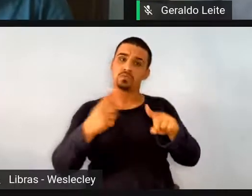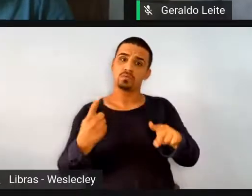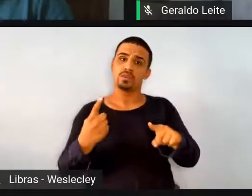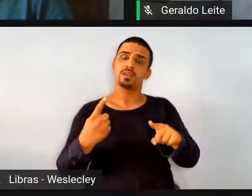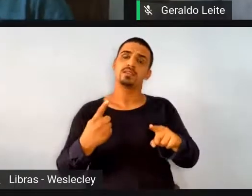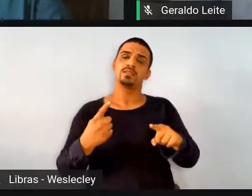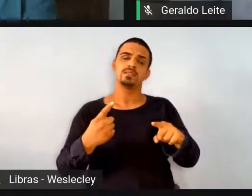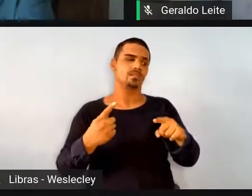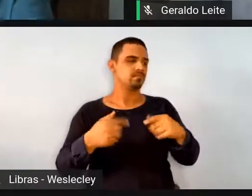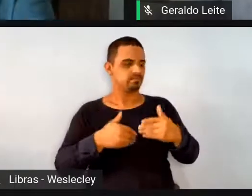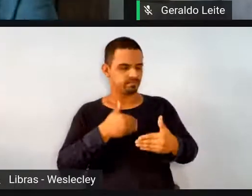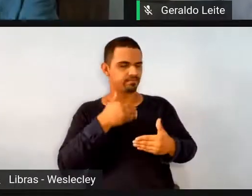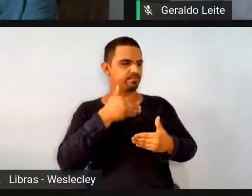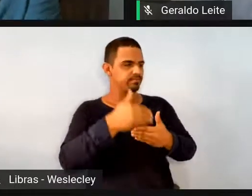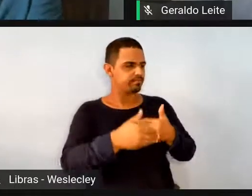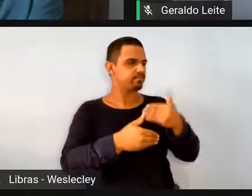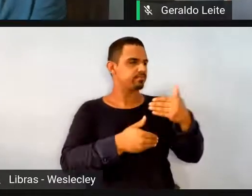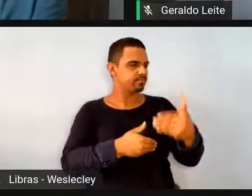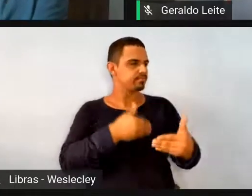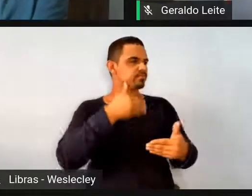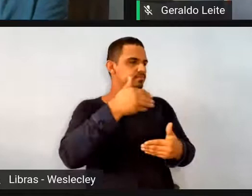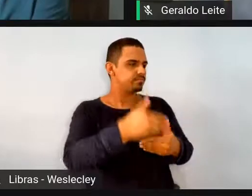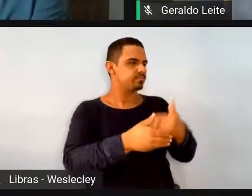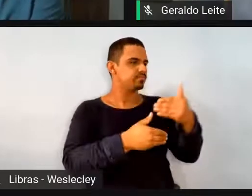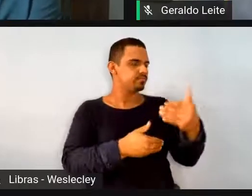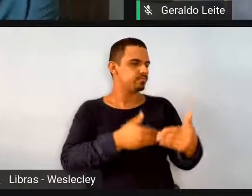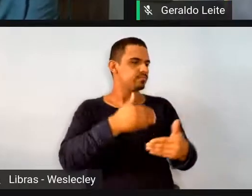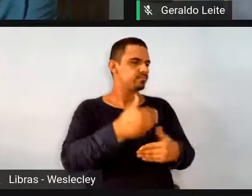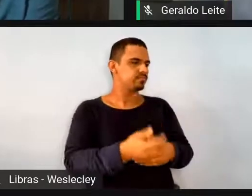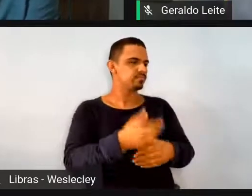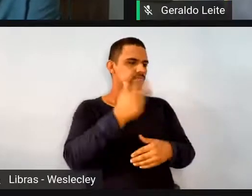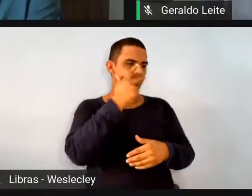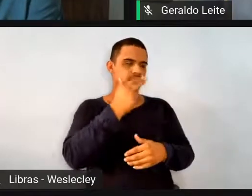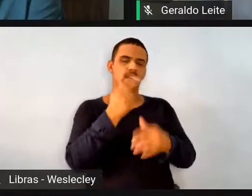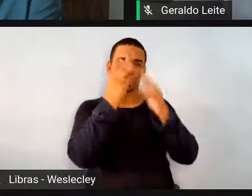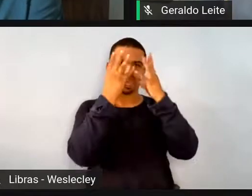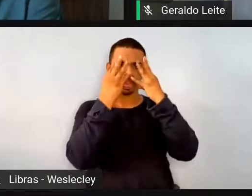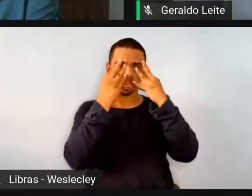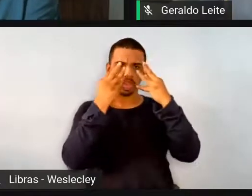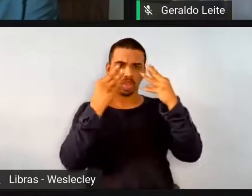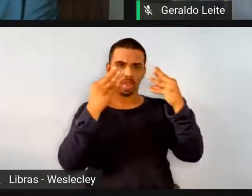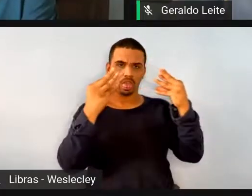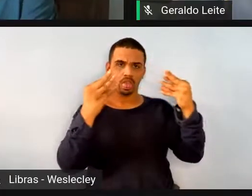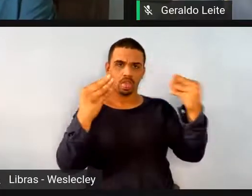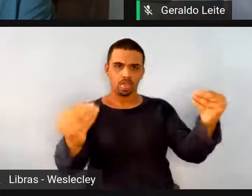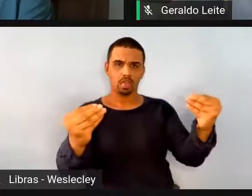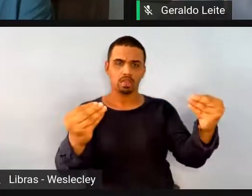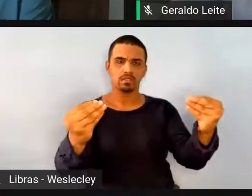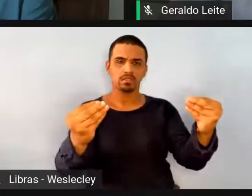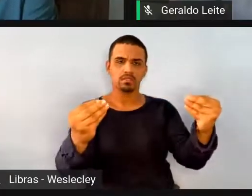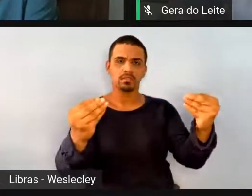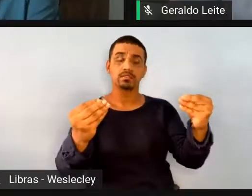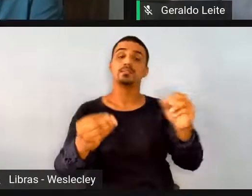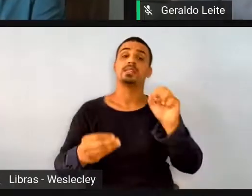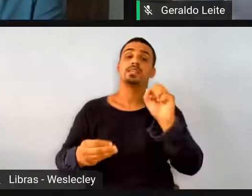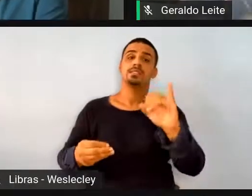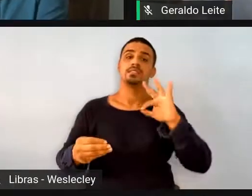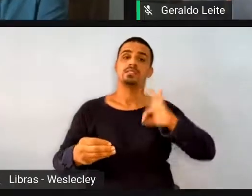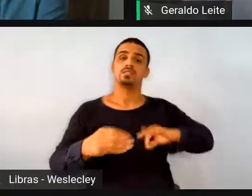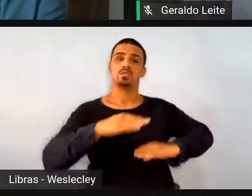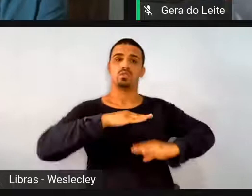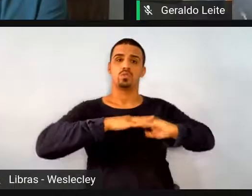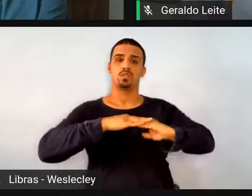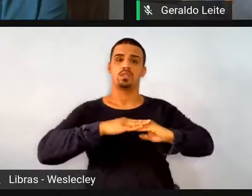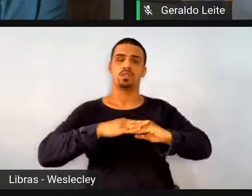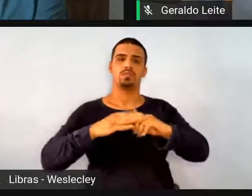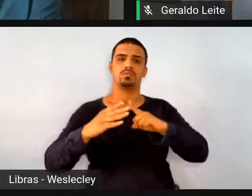efeitos lentos, ela está, me parece, desatenta para o risco intrínseco à natureza do teto. Enquanto o teto for proporcional à renda do